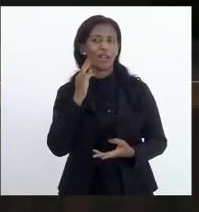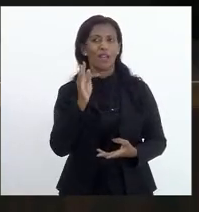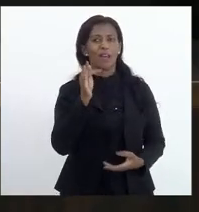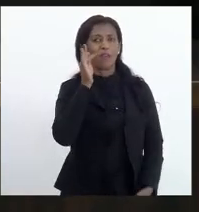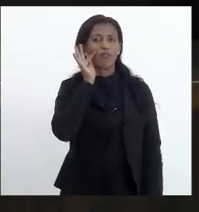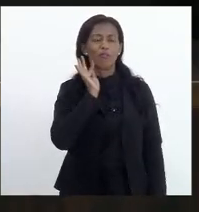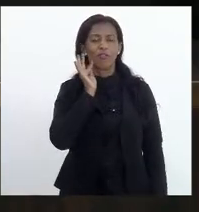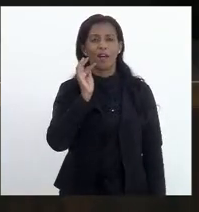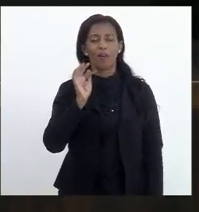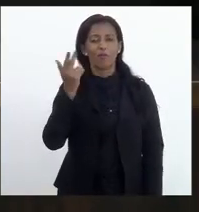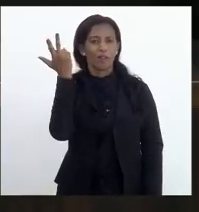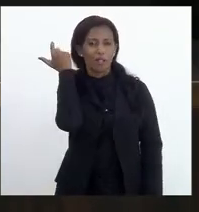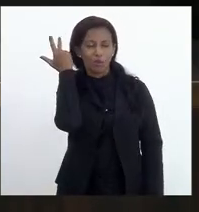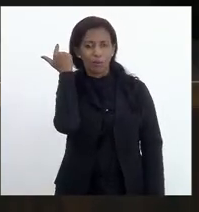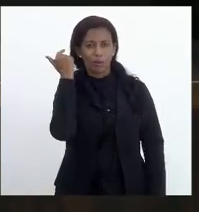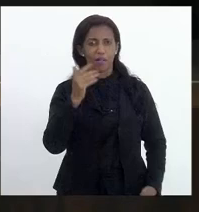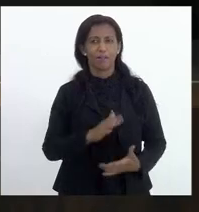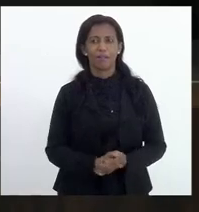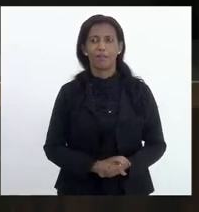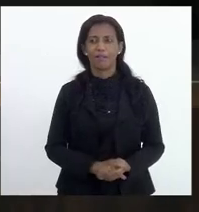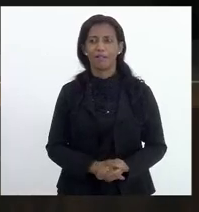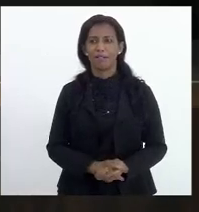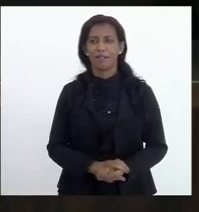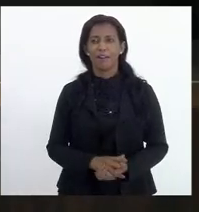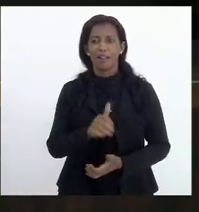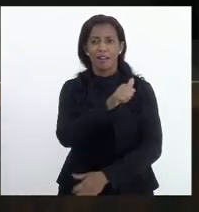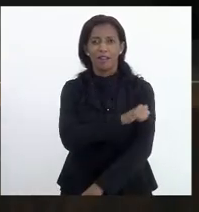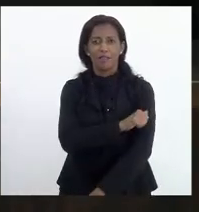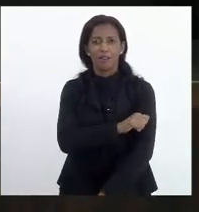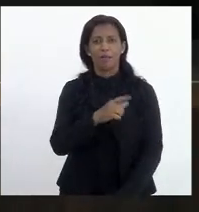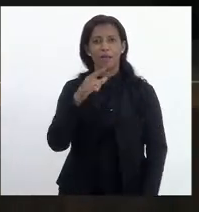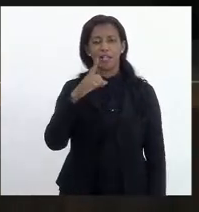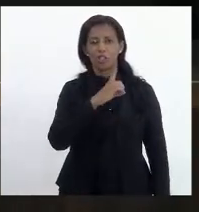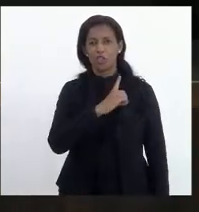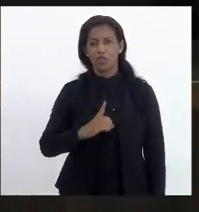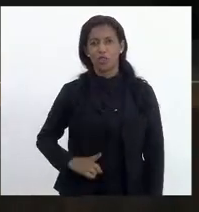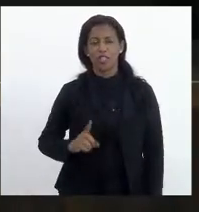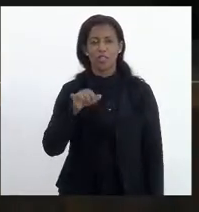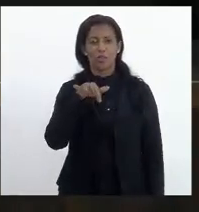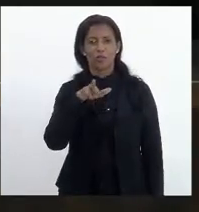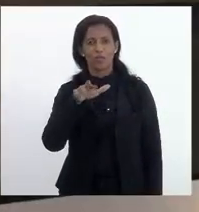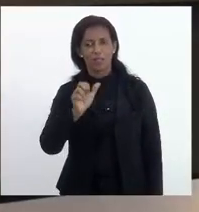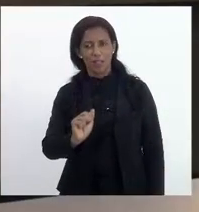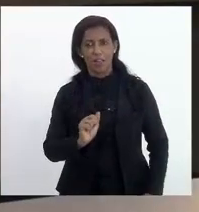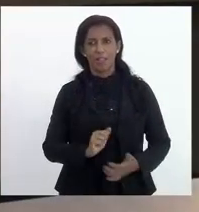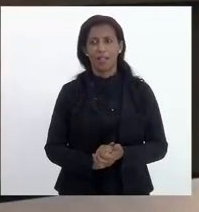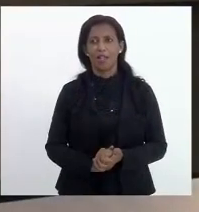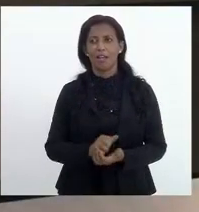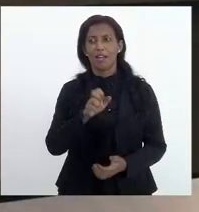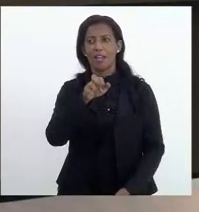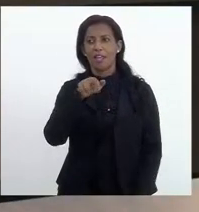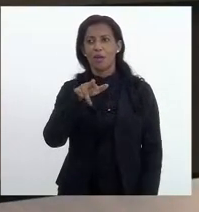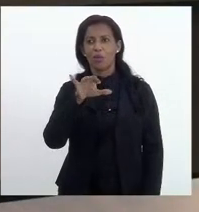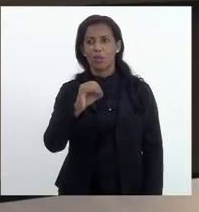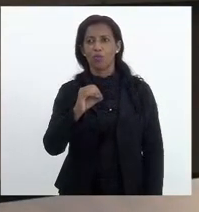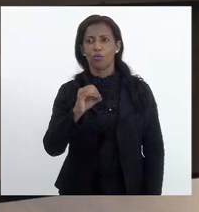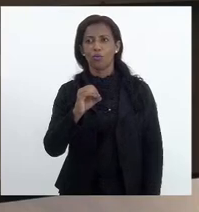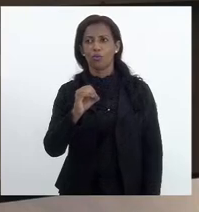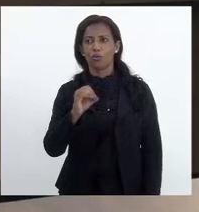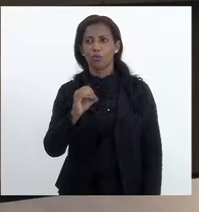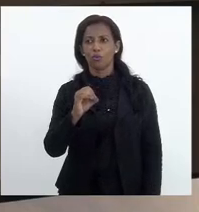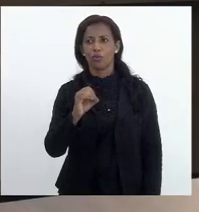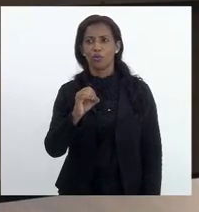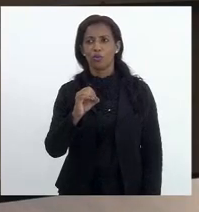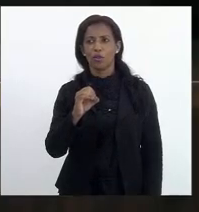Flávio Serafini, Eliomar, enfermeira Dionísio, Célia, Eurico.